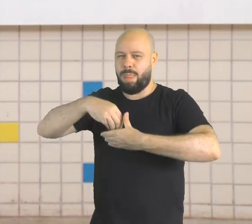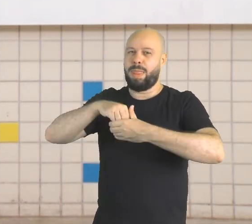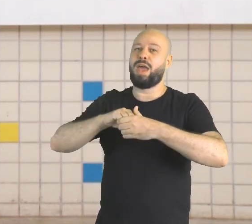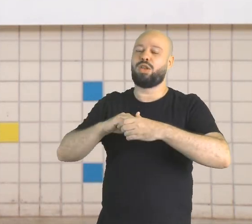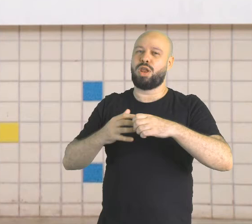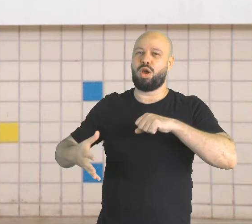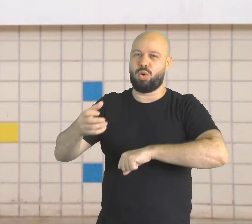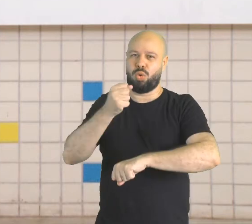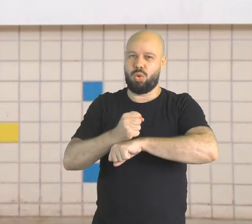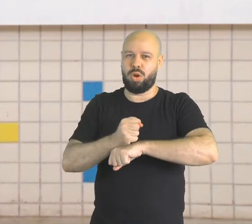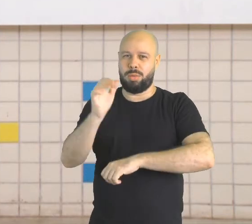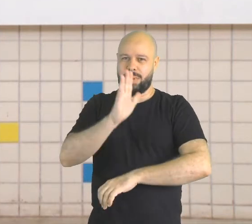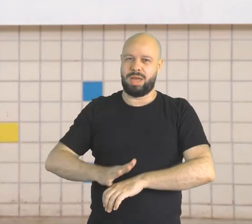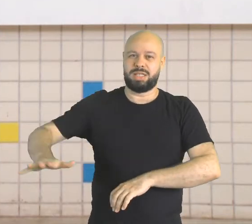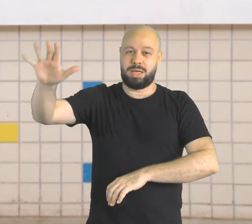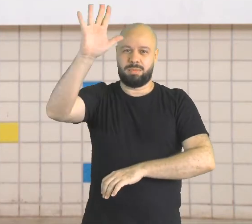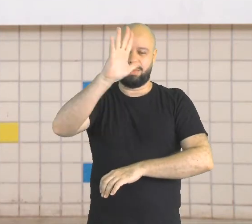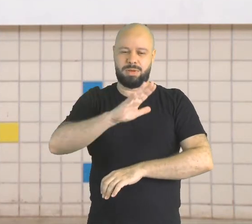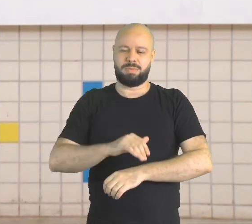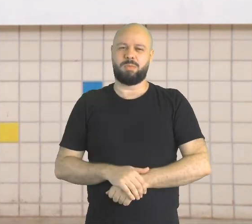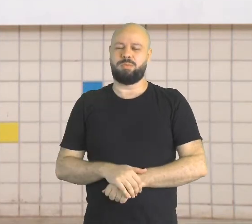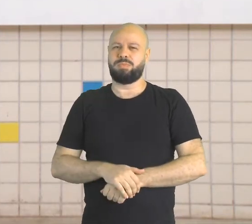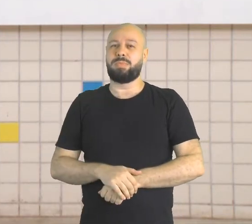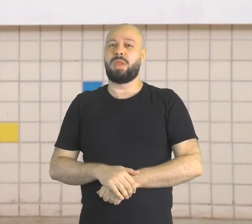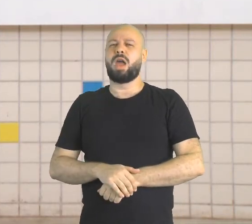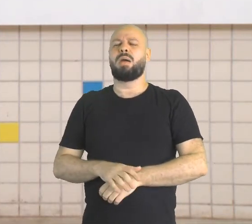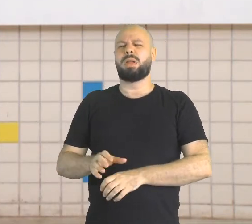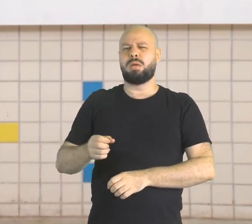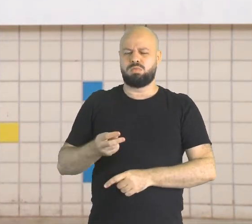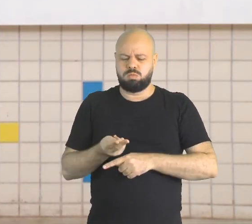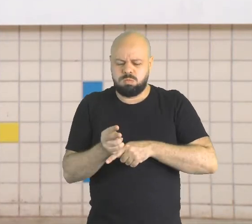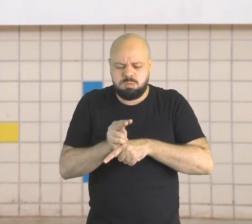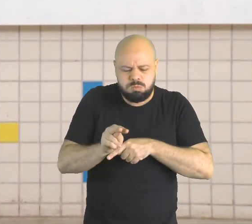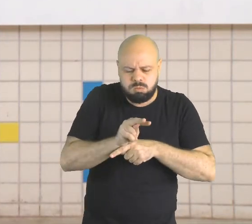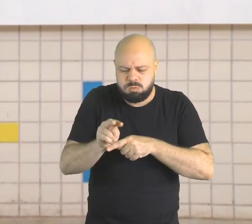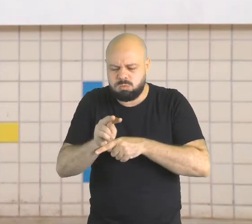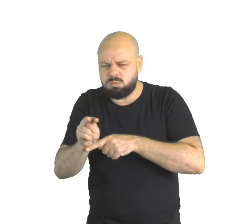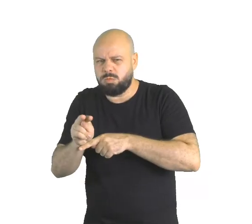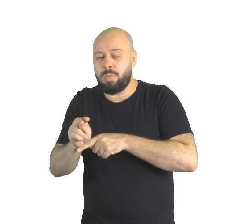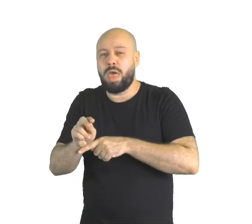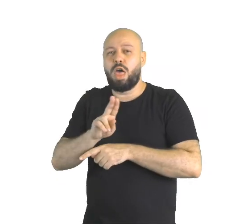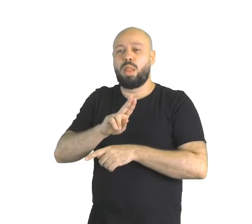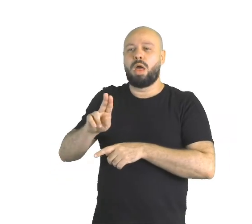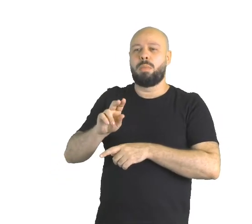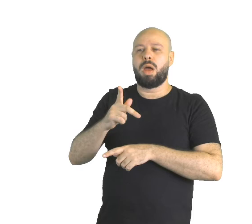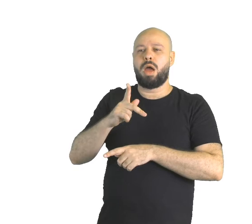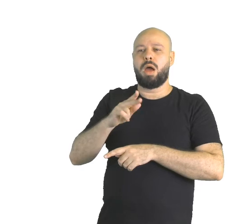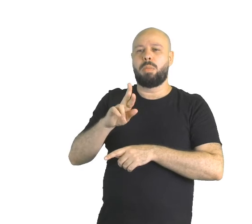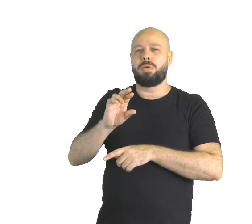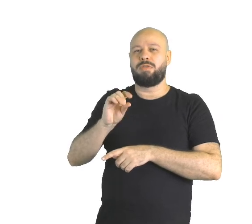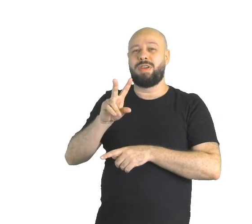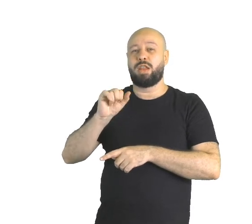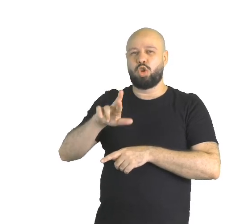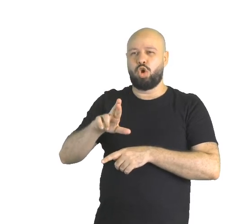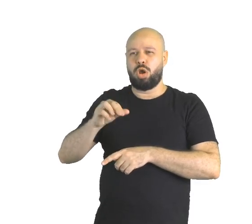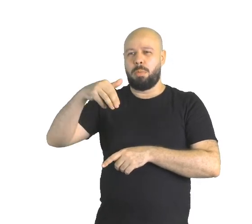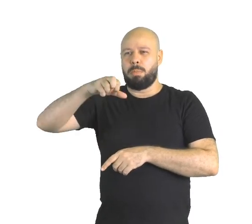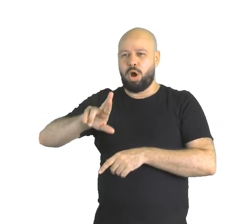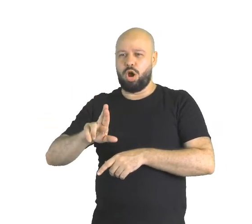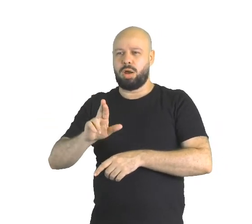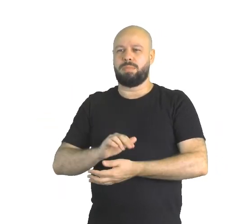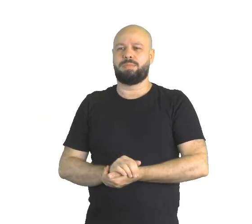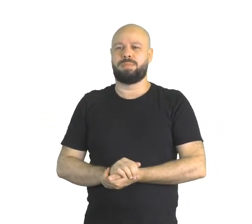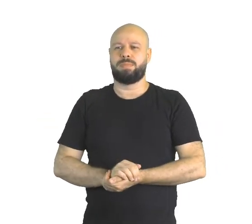pessoa responsável pela fiscalização dentro das capitanias hereditárias era o chamado provedor-mor. Tá? Nós